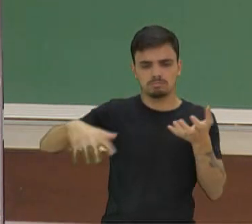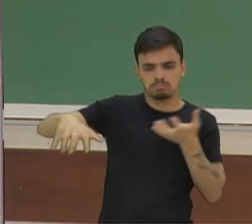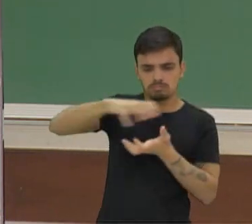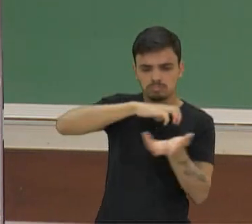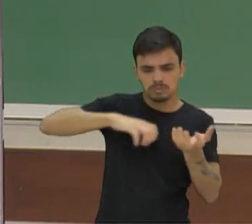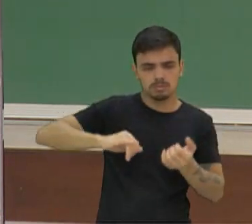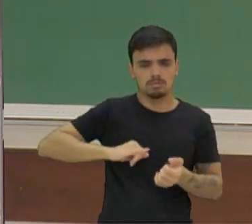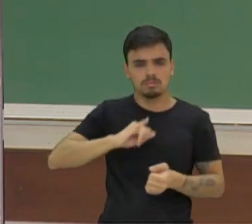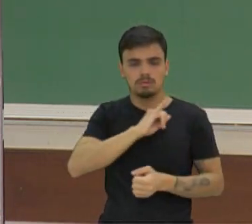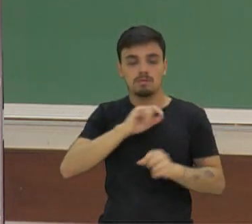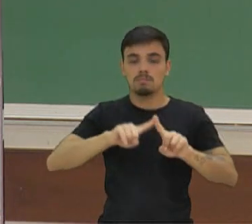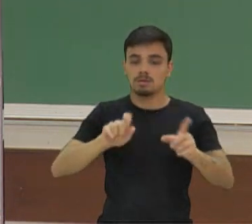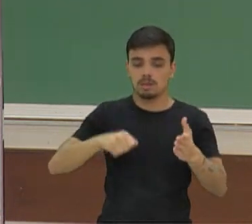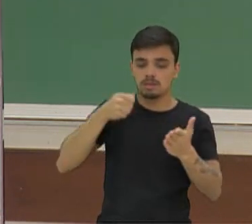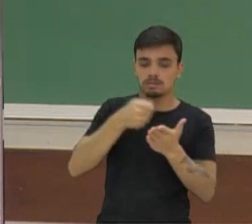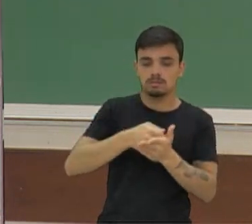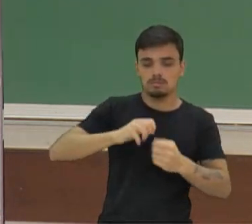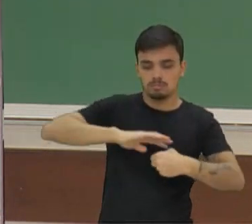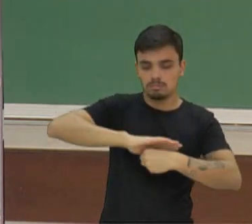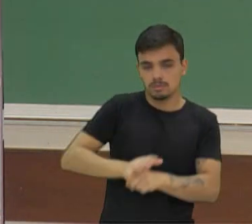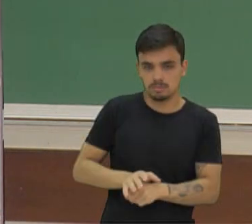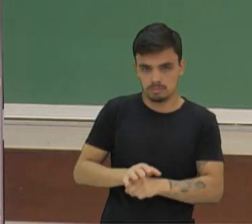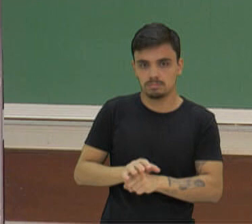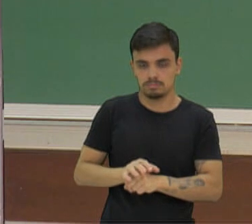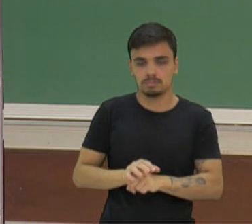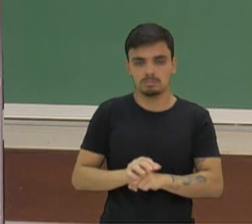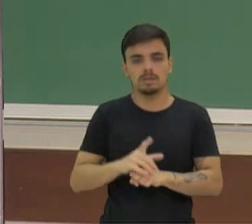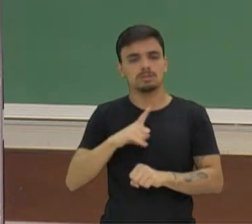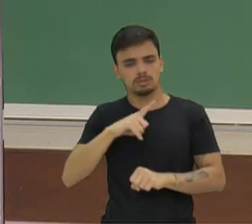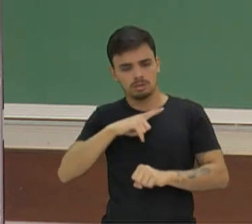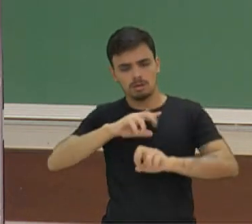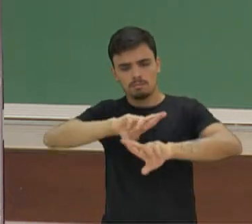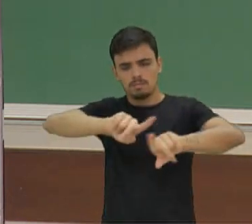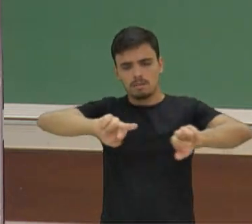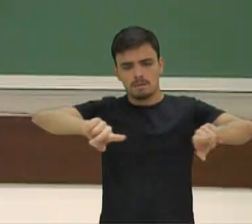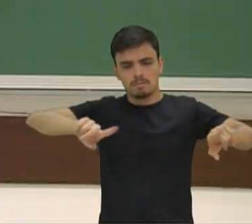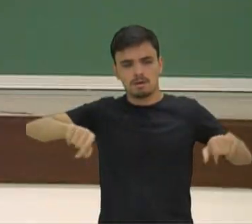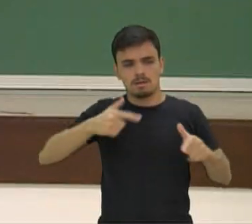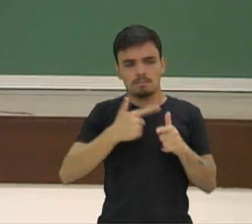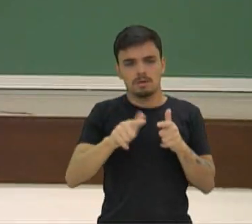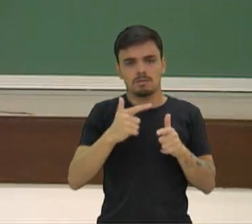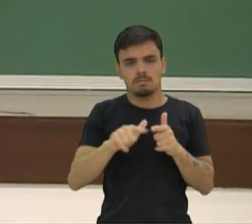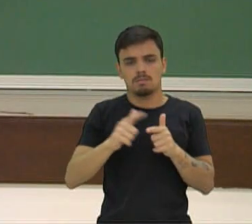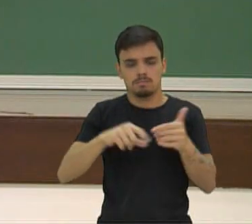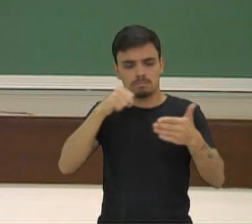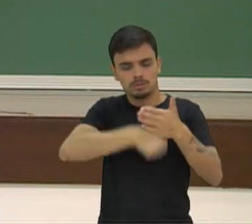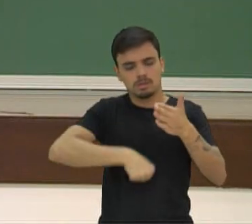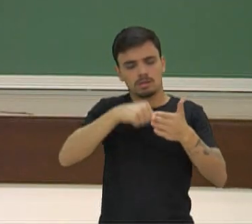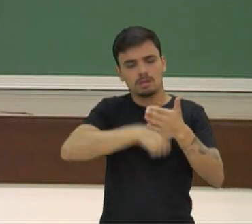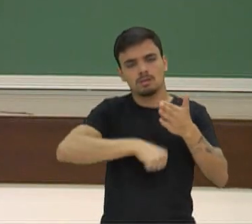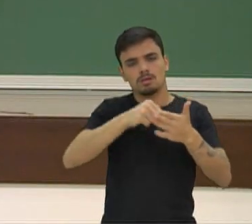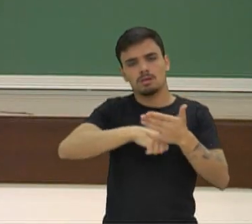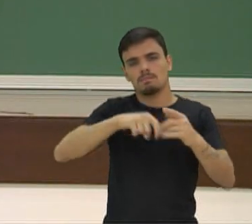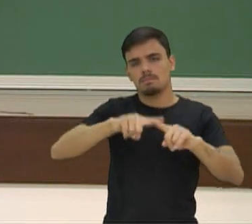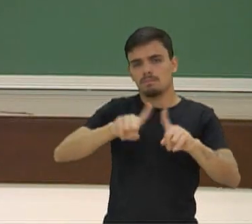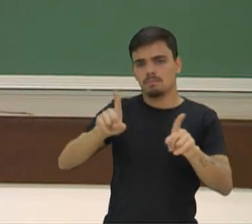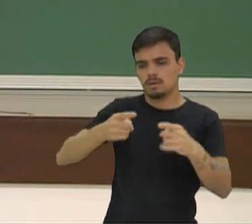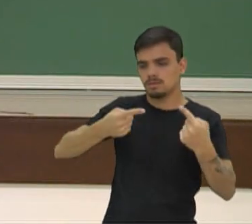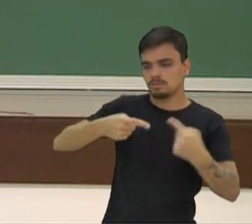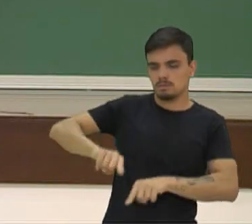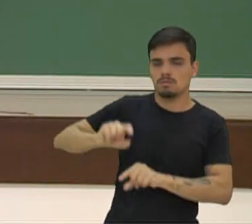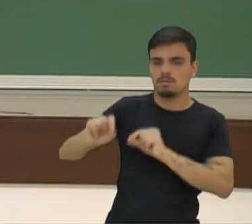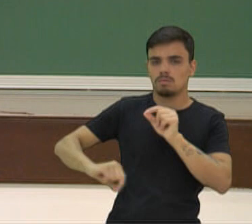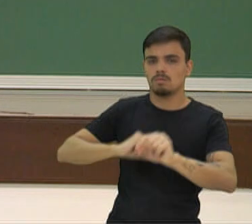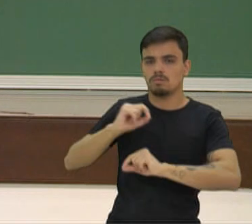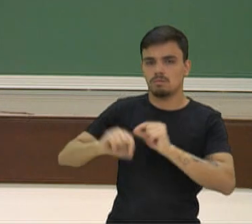Ou seja, uma província com vários problemas diferenciados, lutaram, mas foram derrotados pelo